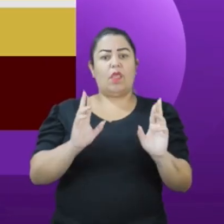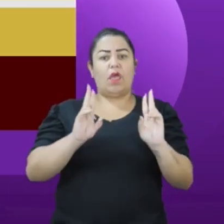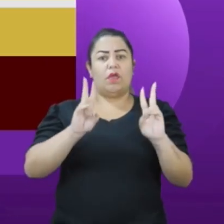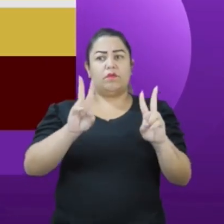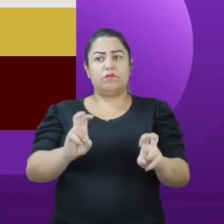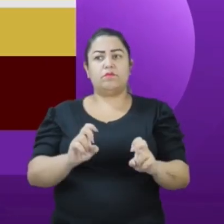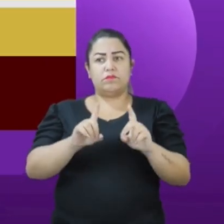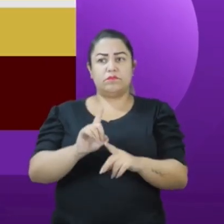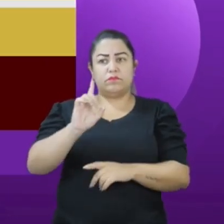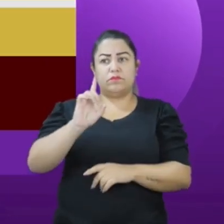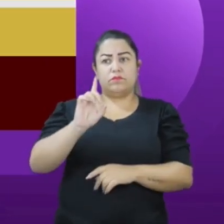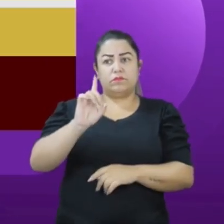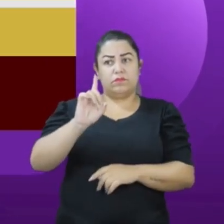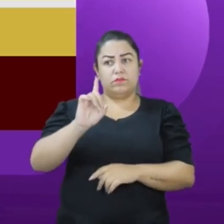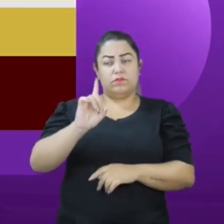à revitimização